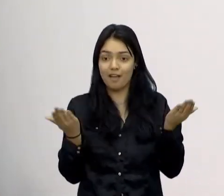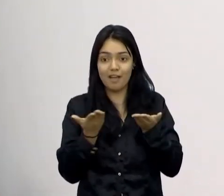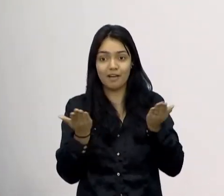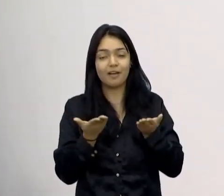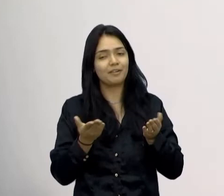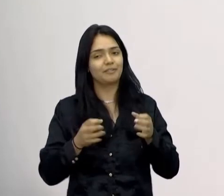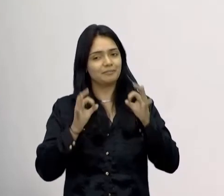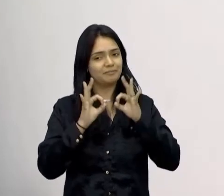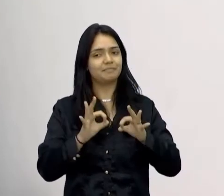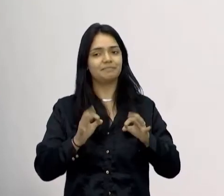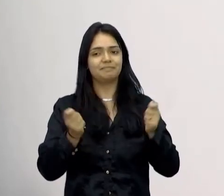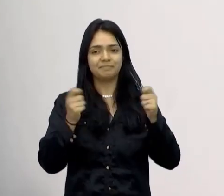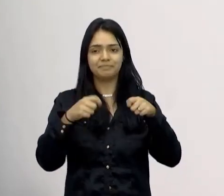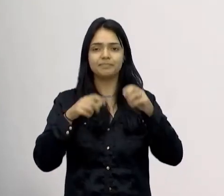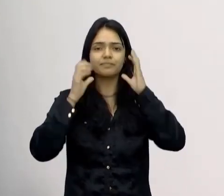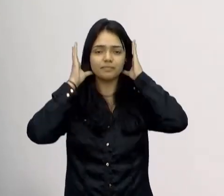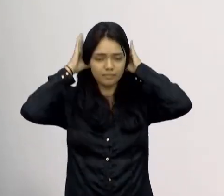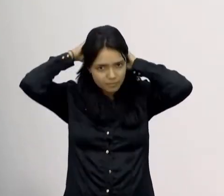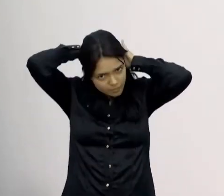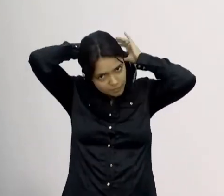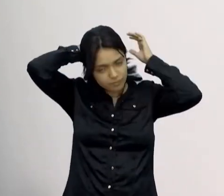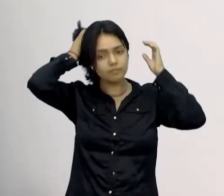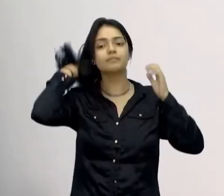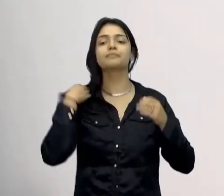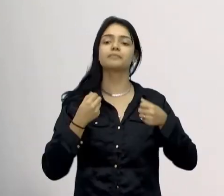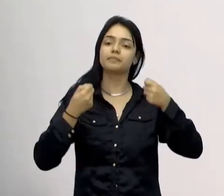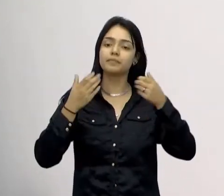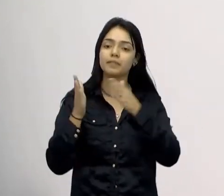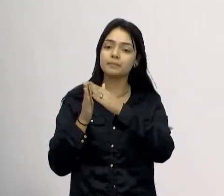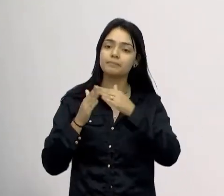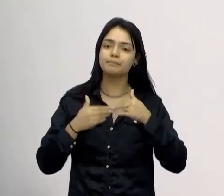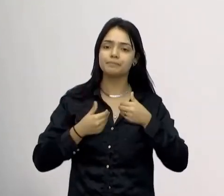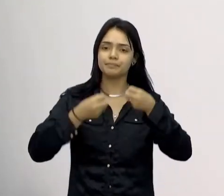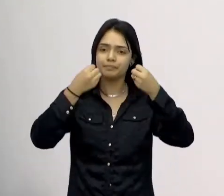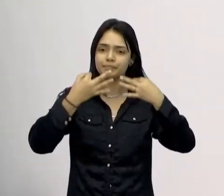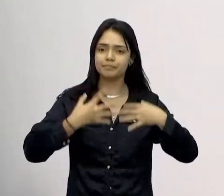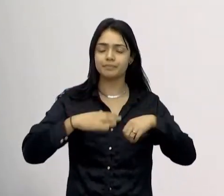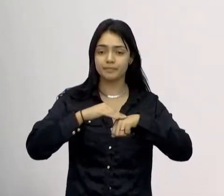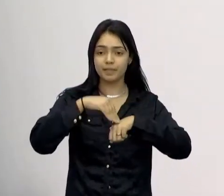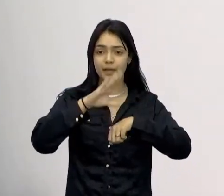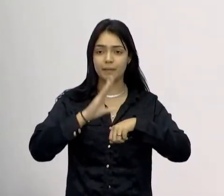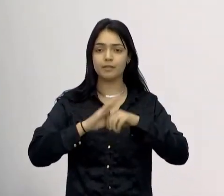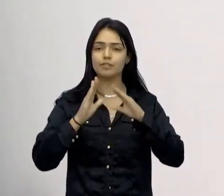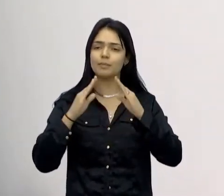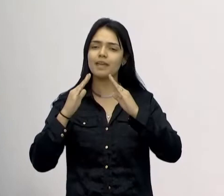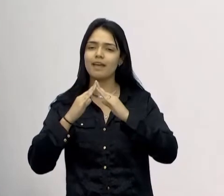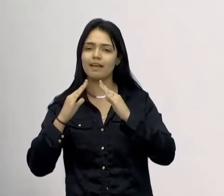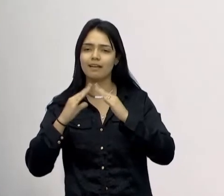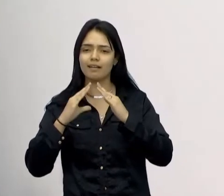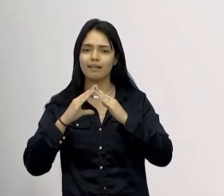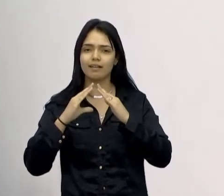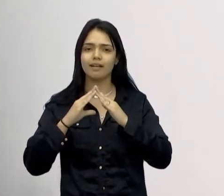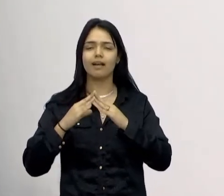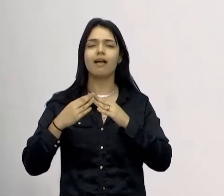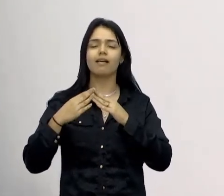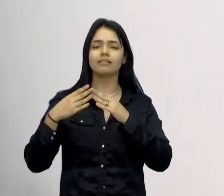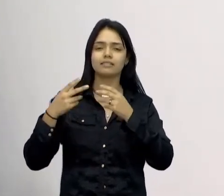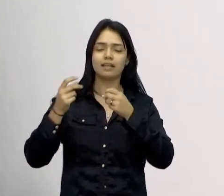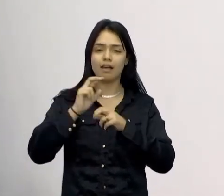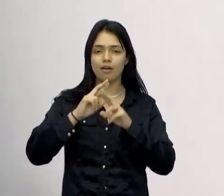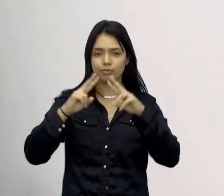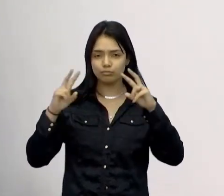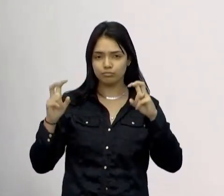fez certinho. A Pri pediu para eu falar um pouquinho sobre a Casa Habsburgo. A Casa Habsburgo é